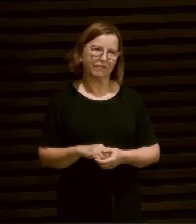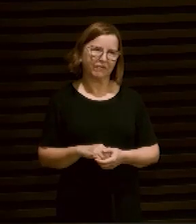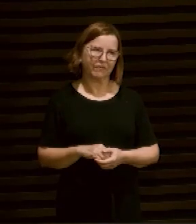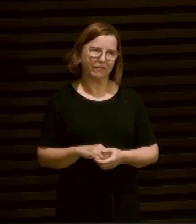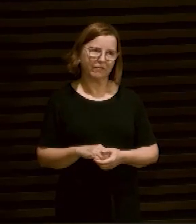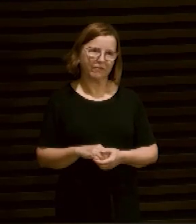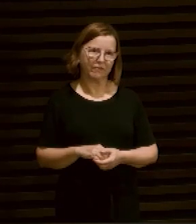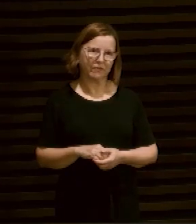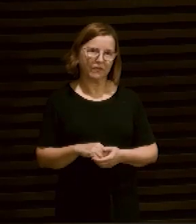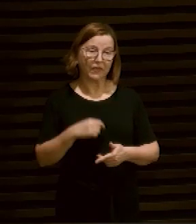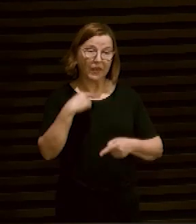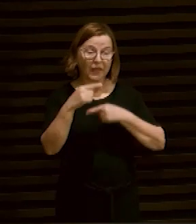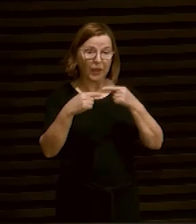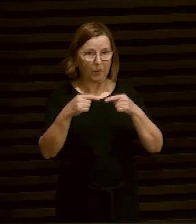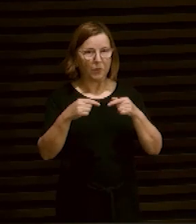Depois dele ter dito